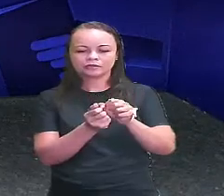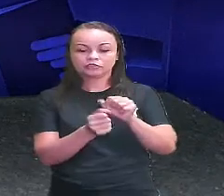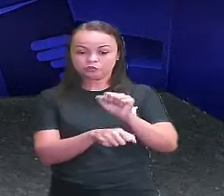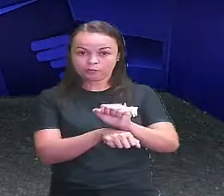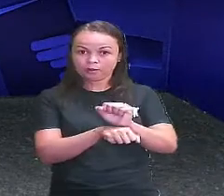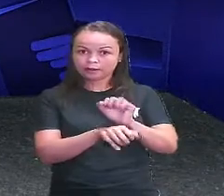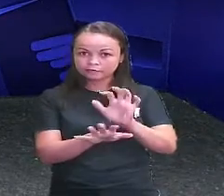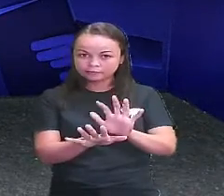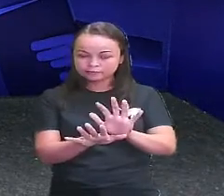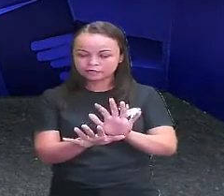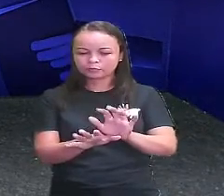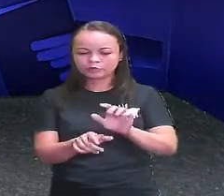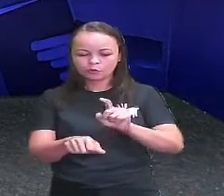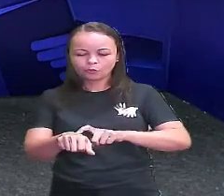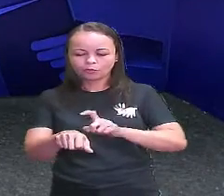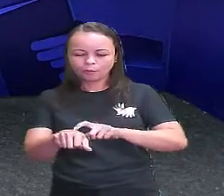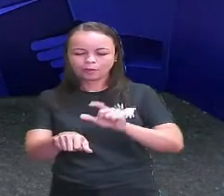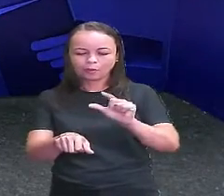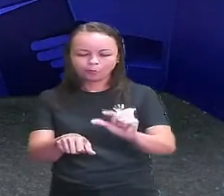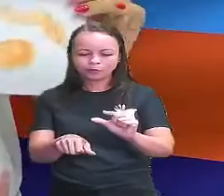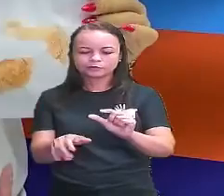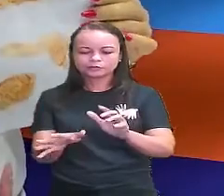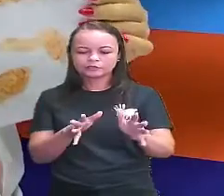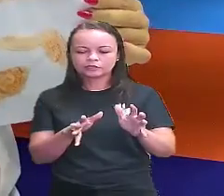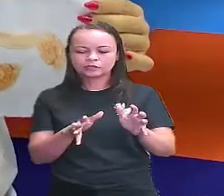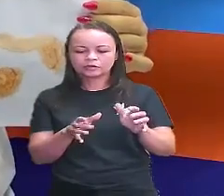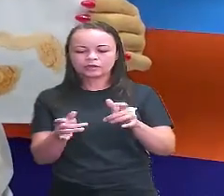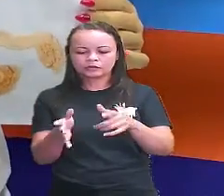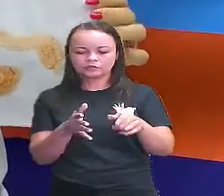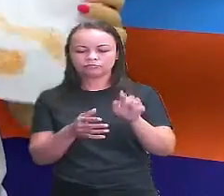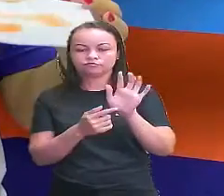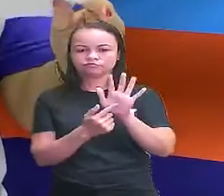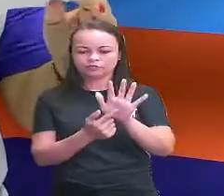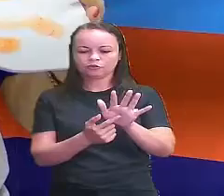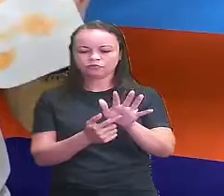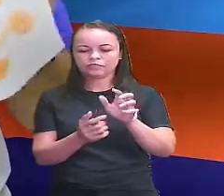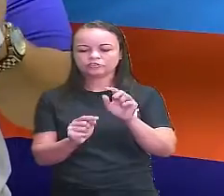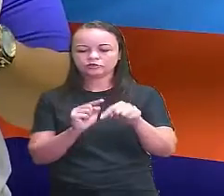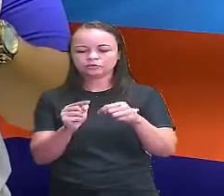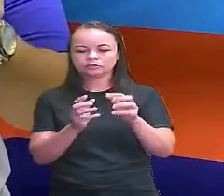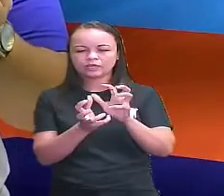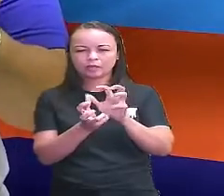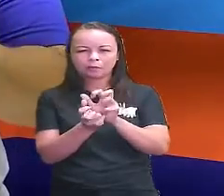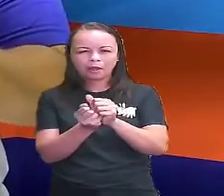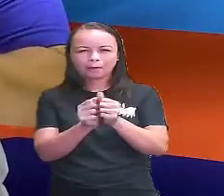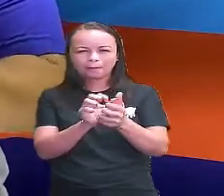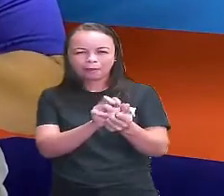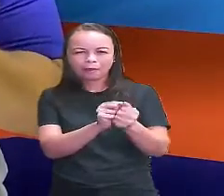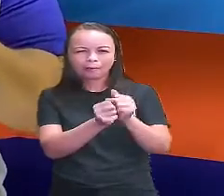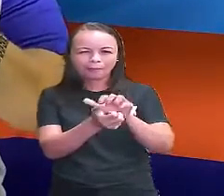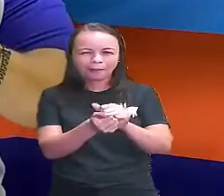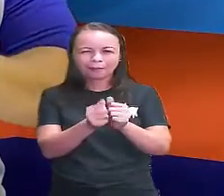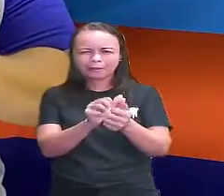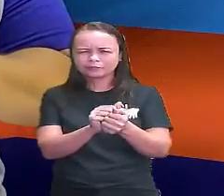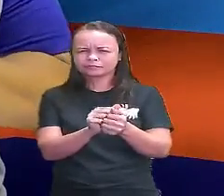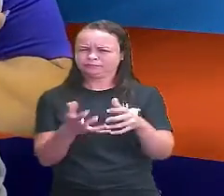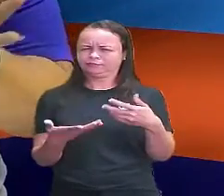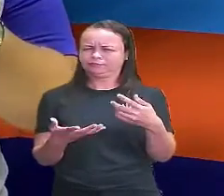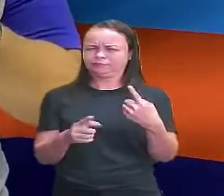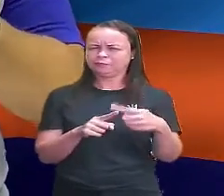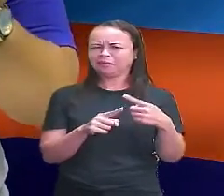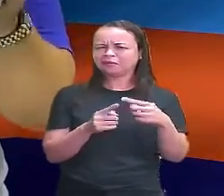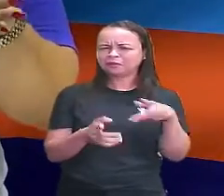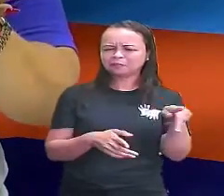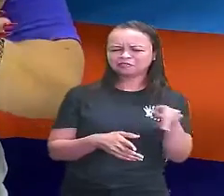tá? Como eu fiz com esse aqui, ó. Eu fiz, tá bom? E aí, quando seca, você pode amassar. Ô, professora, e amassa pra